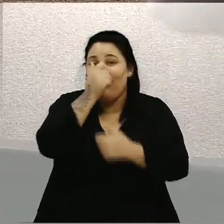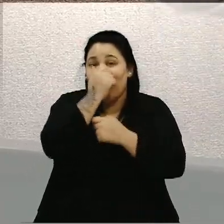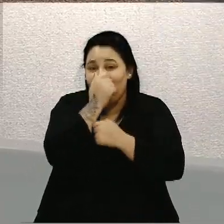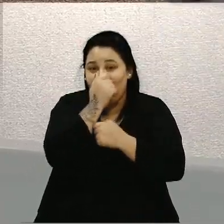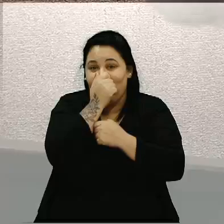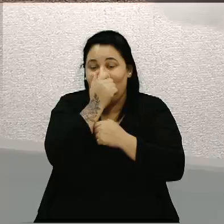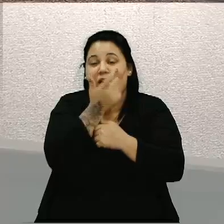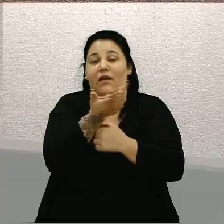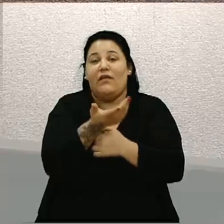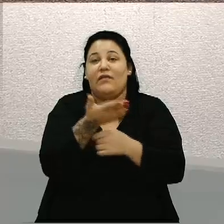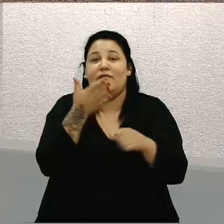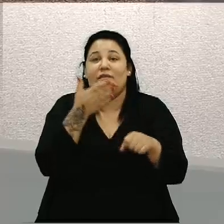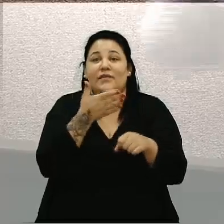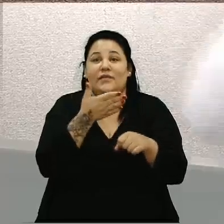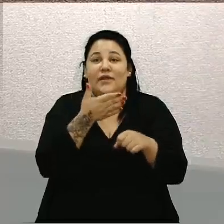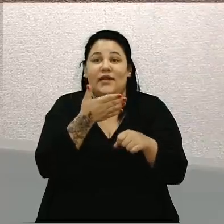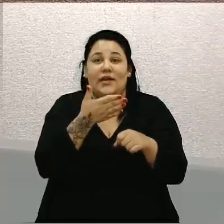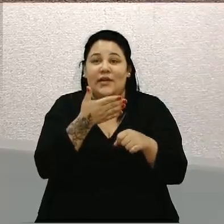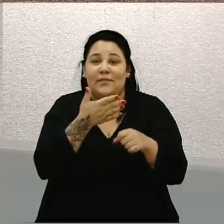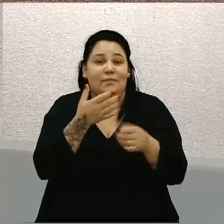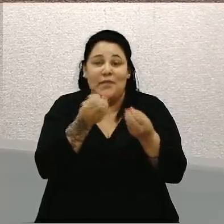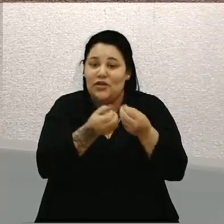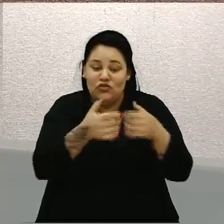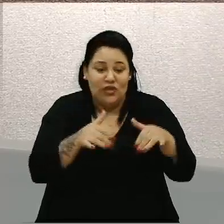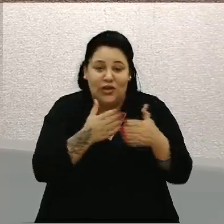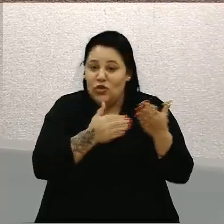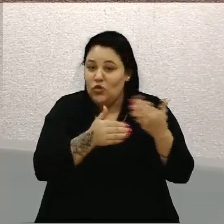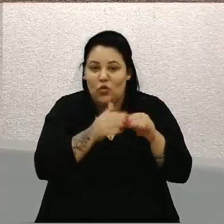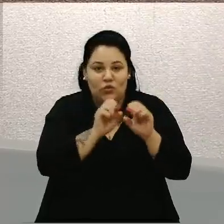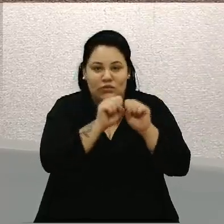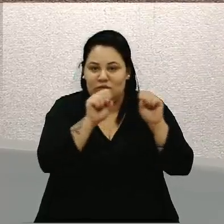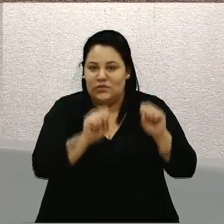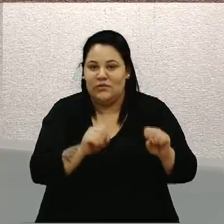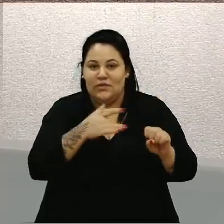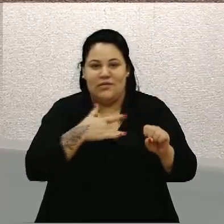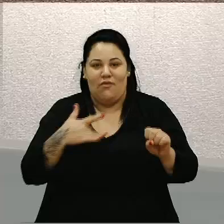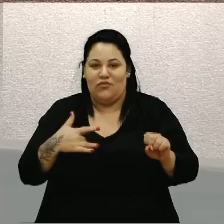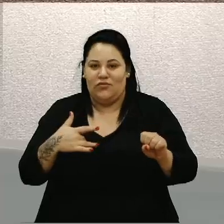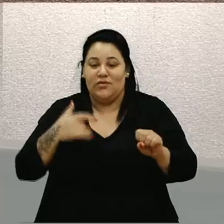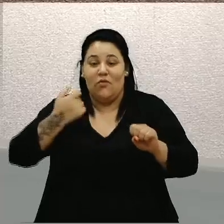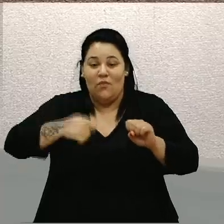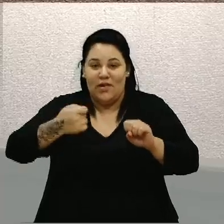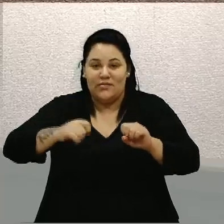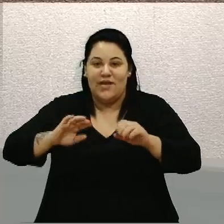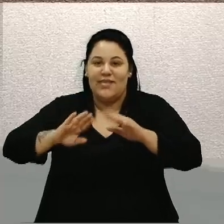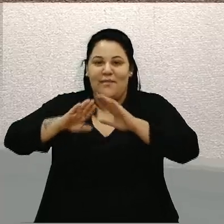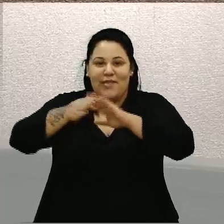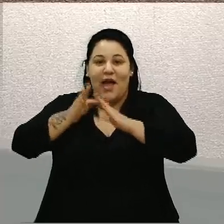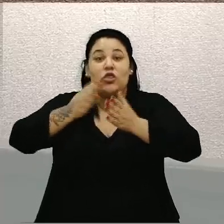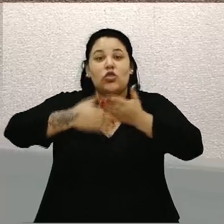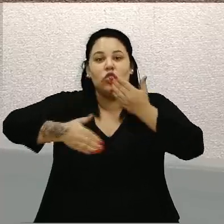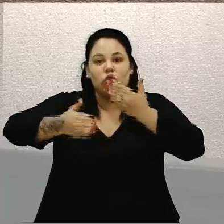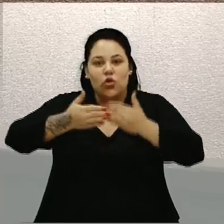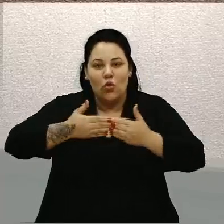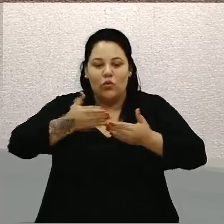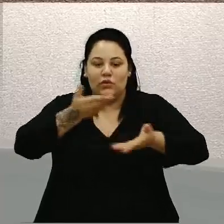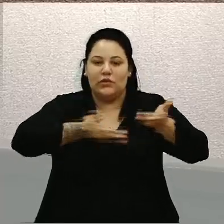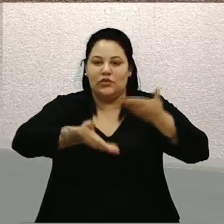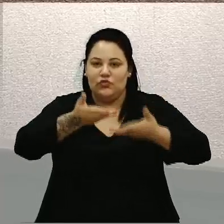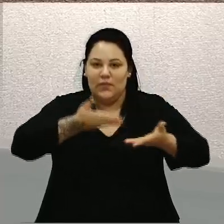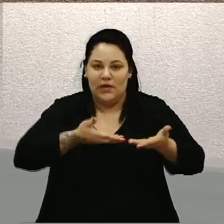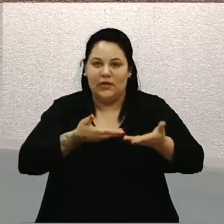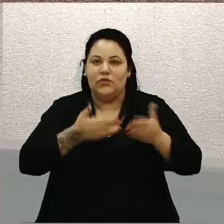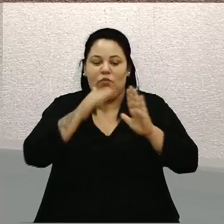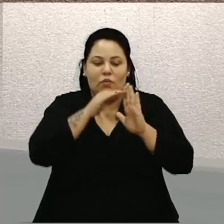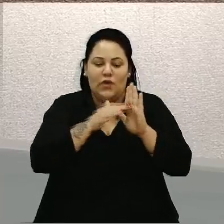entrando em colapso o sistema de saúde como um todo. Então a gente tem que ajustar novamente todo o atendimento primário nas UBS, os